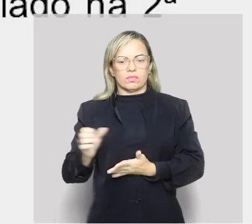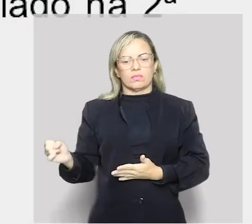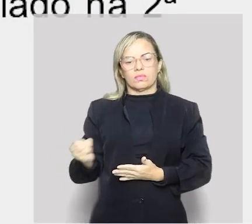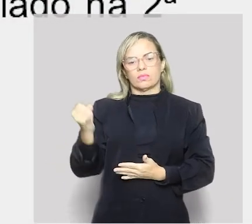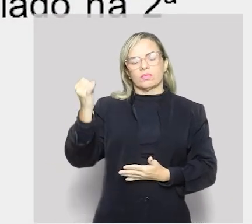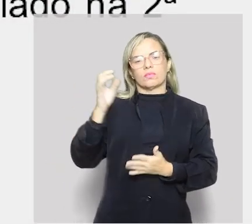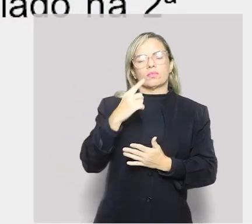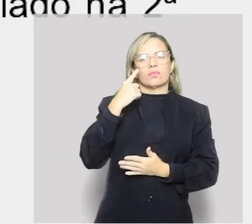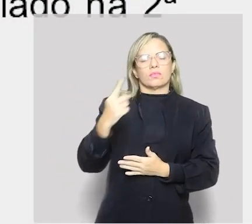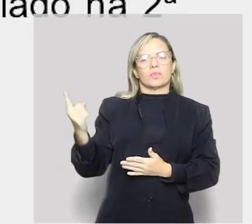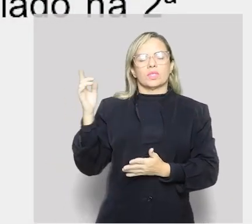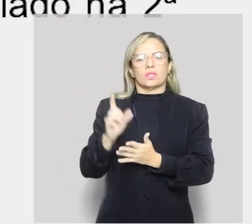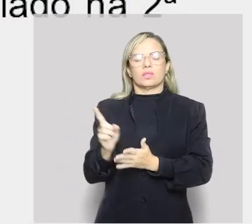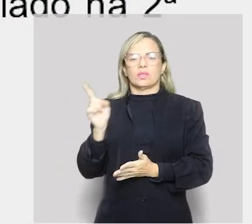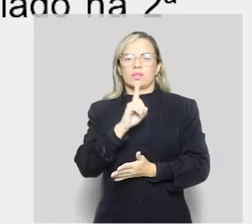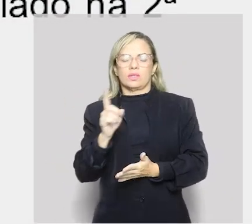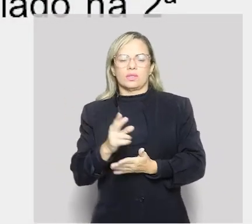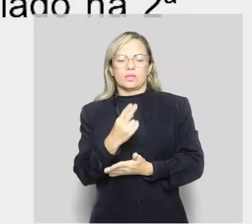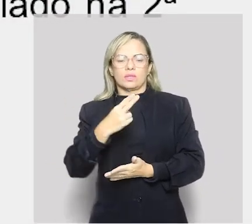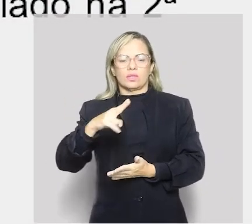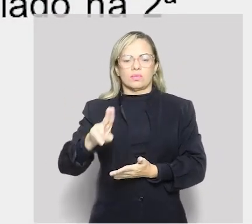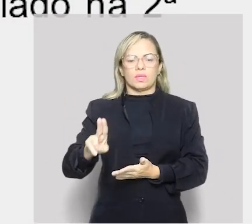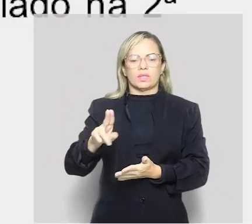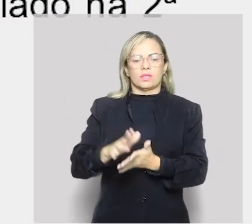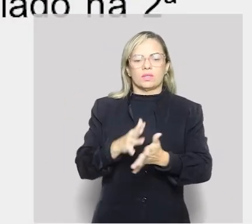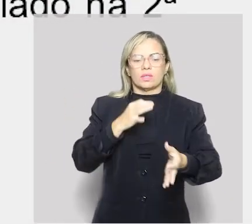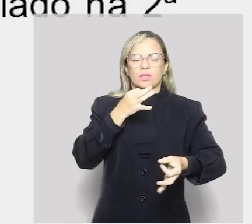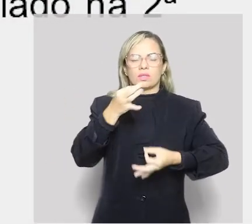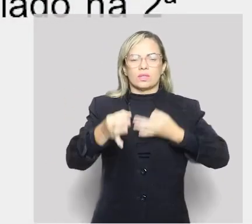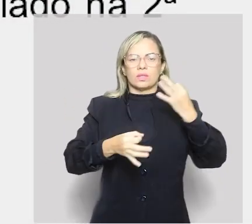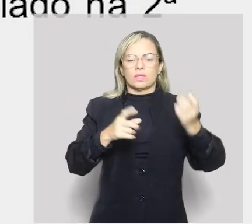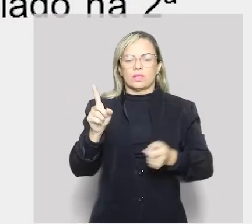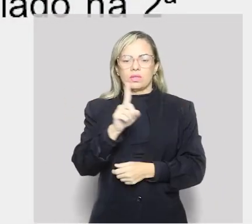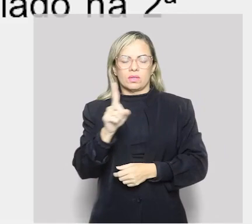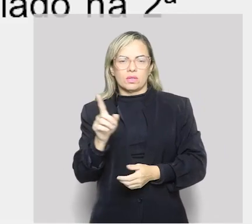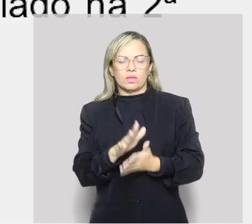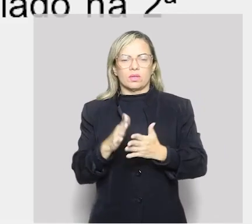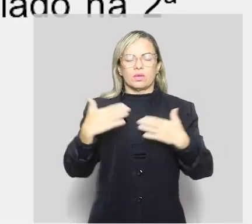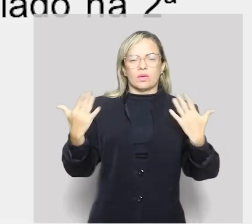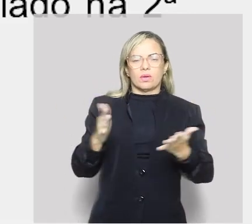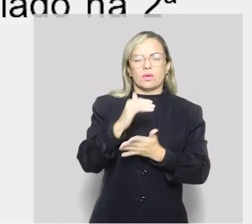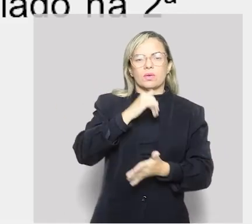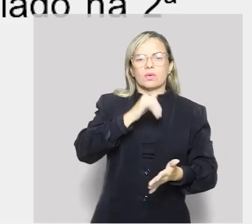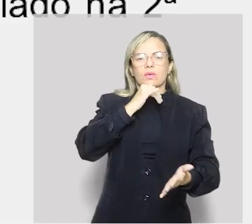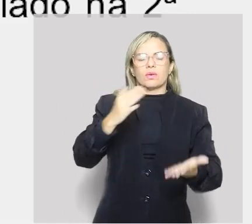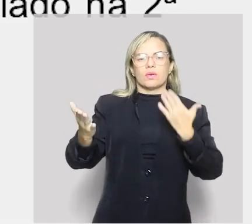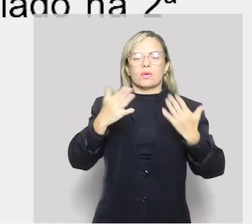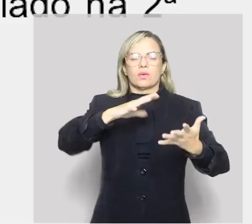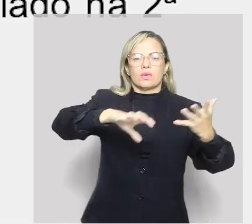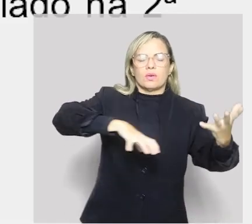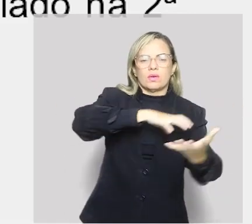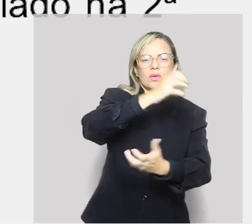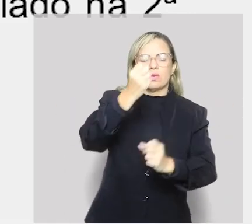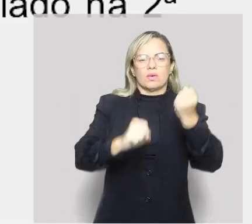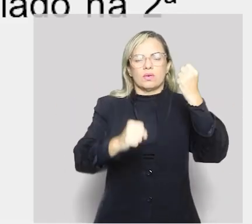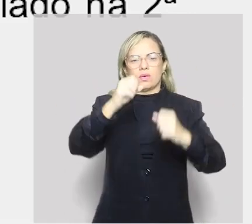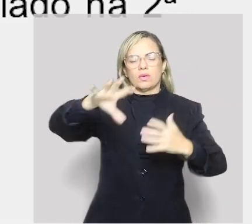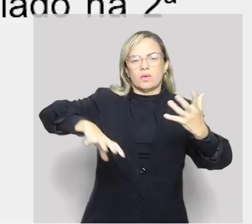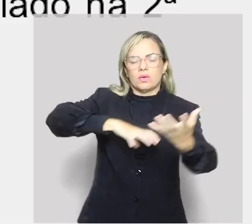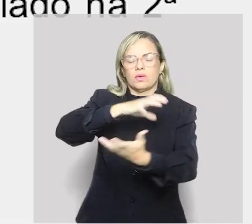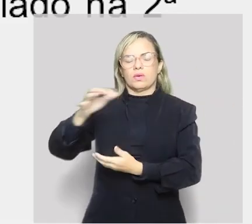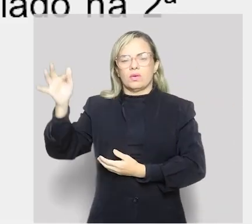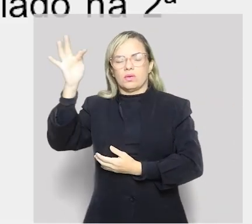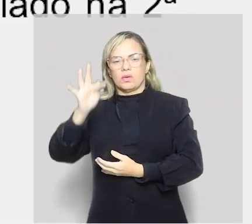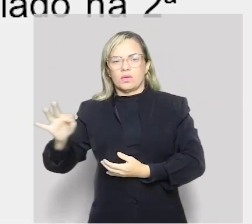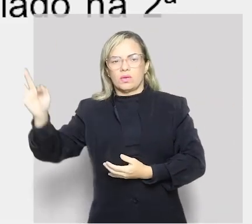referências, elas não são chamadas de argumentos. Então, por exemplo, se você fizer uma comparação com a Revolução Industrial, com a Revolução